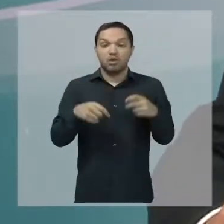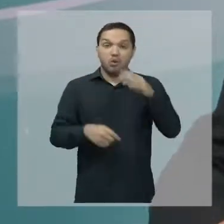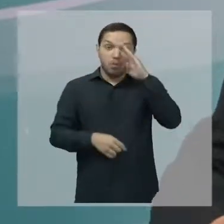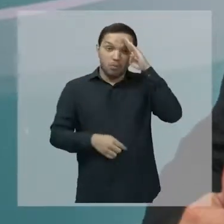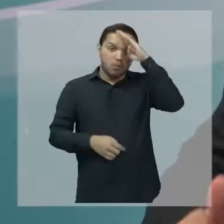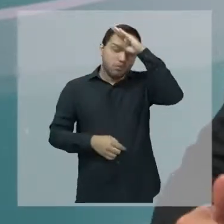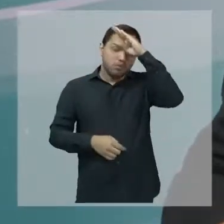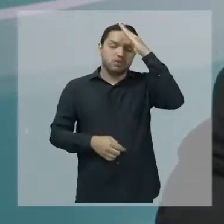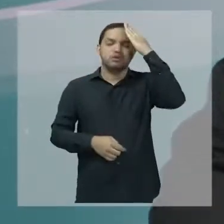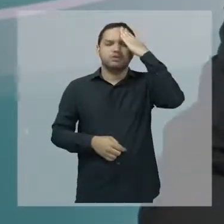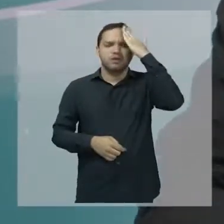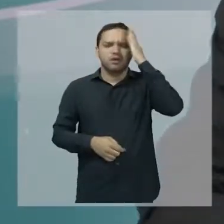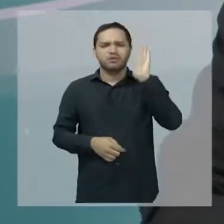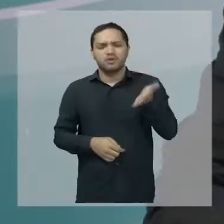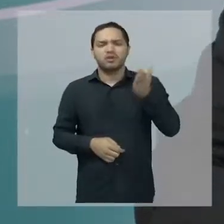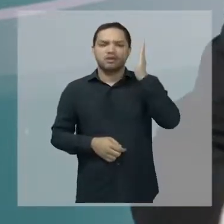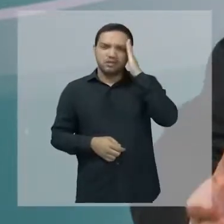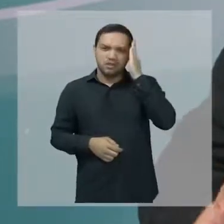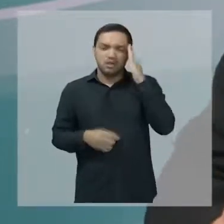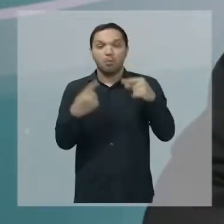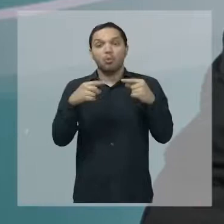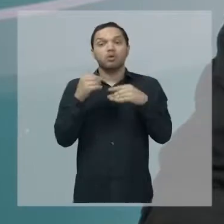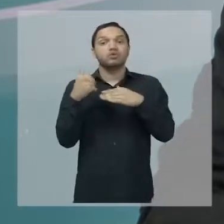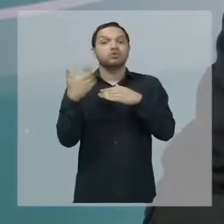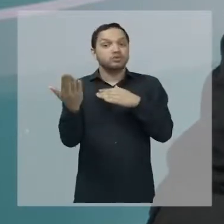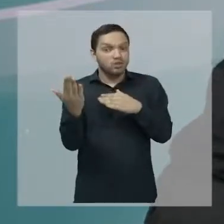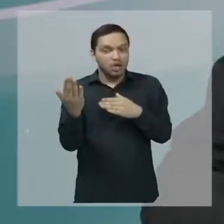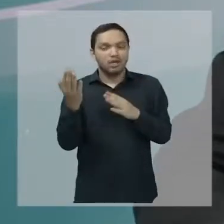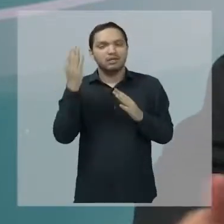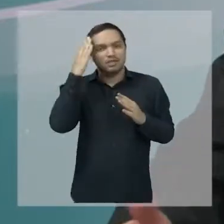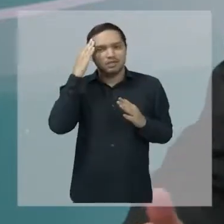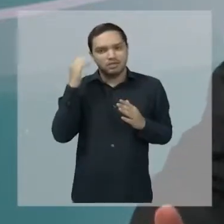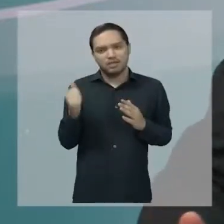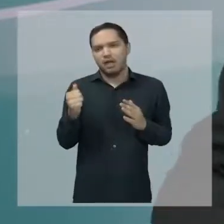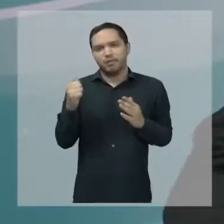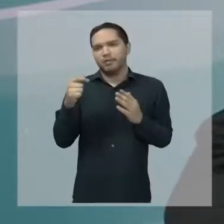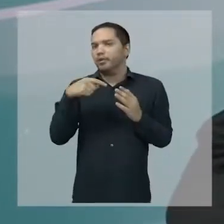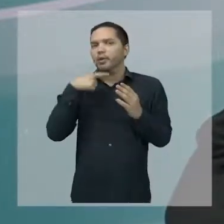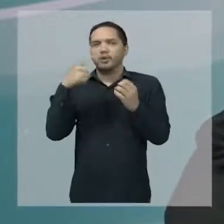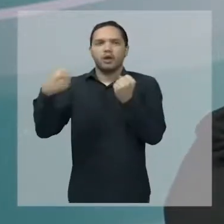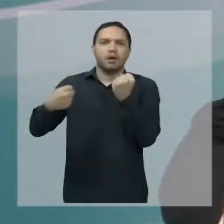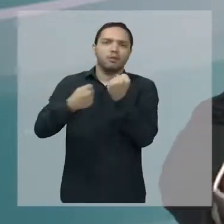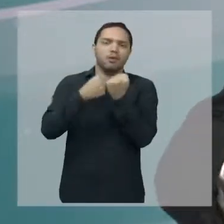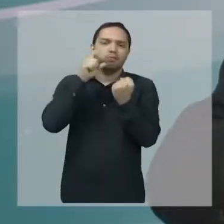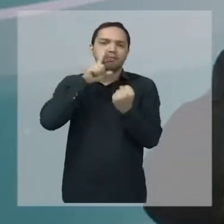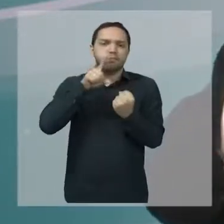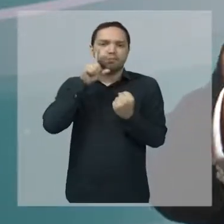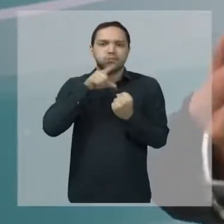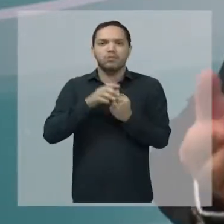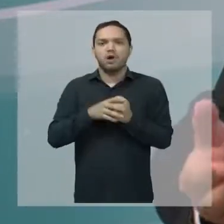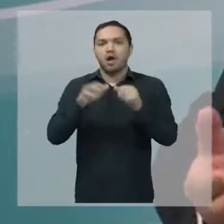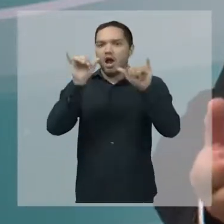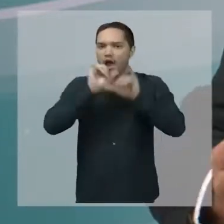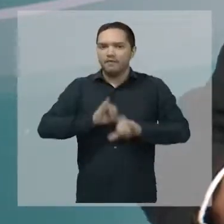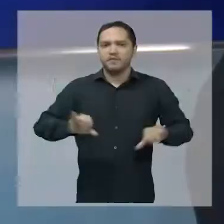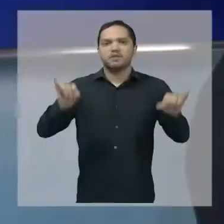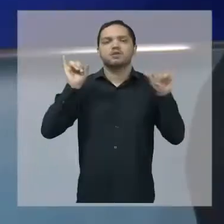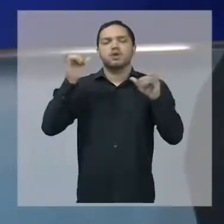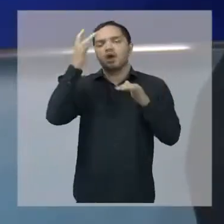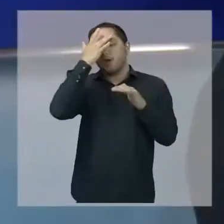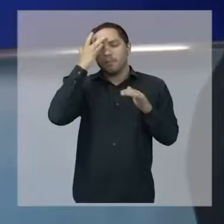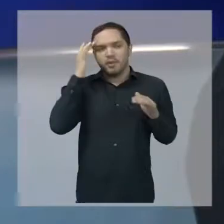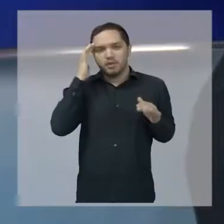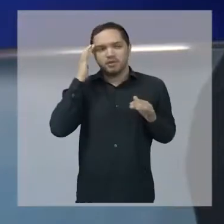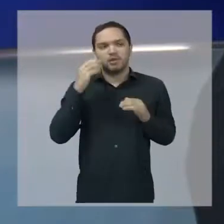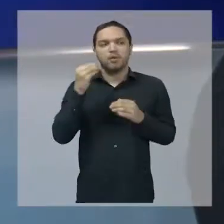brasileiro sabia dessa negativa do presidente. Óbvio que a política externa brasileira sabia que não ia ter o apoio do Trump. Apenas jogou para a plateia,